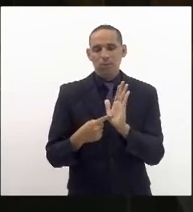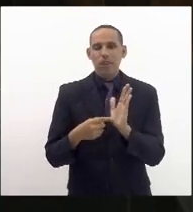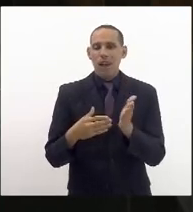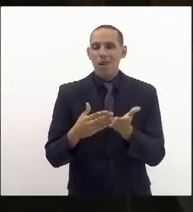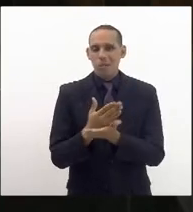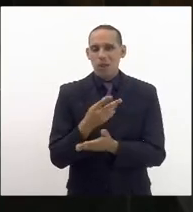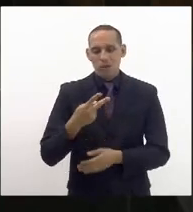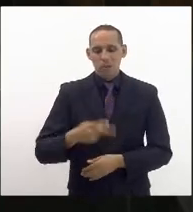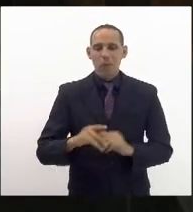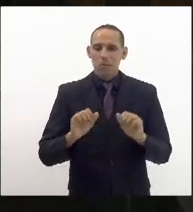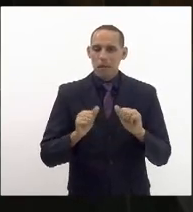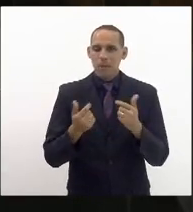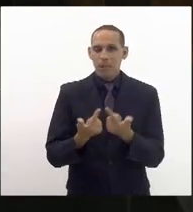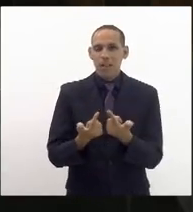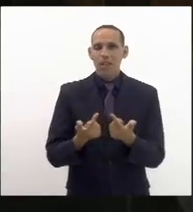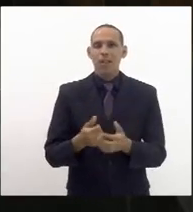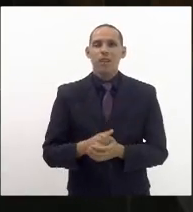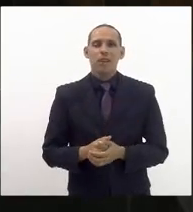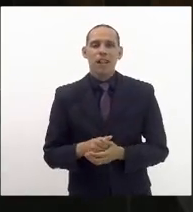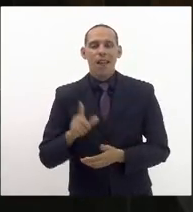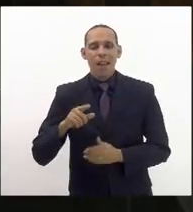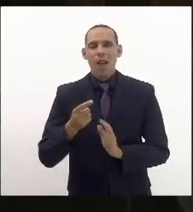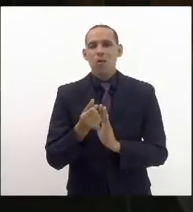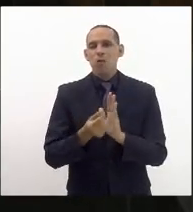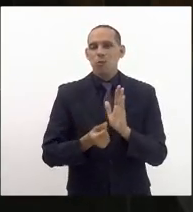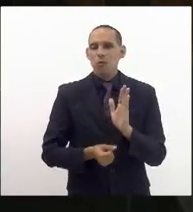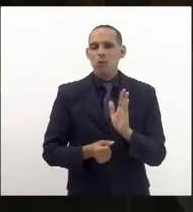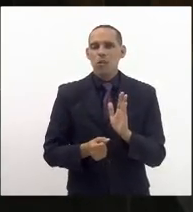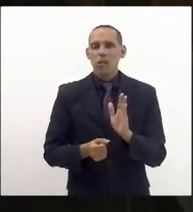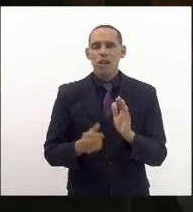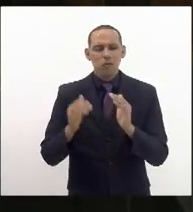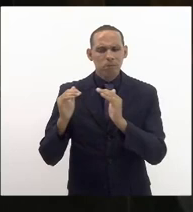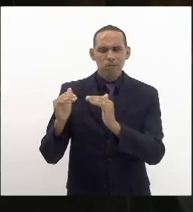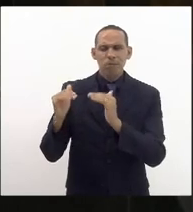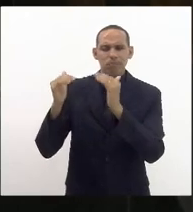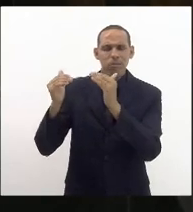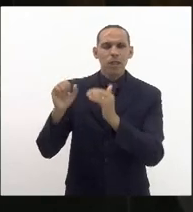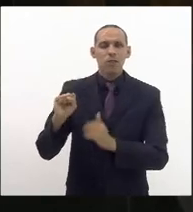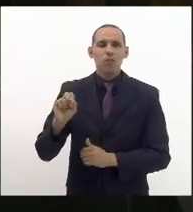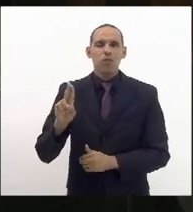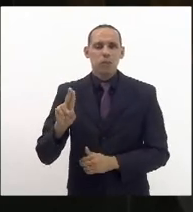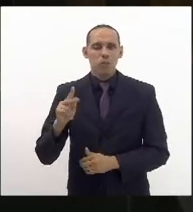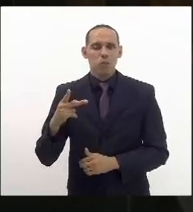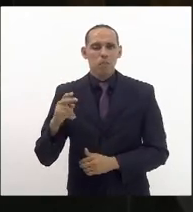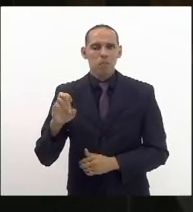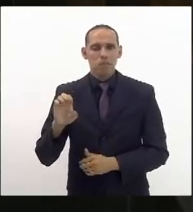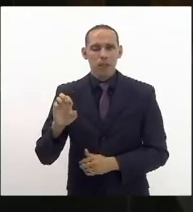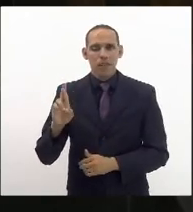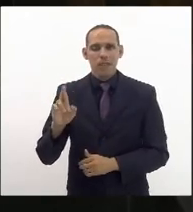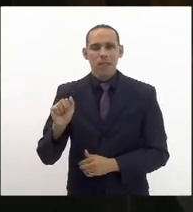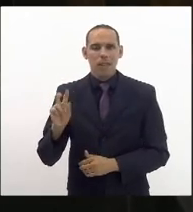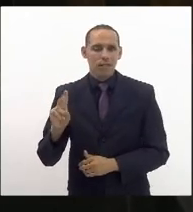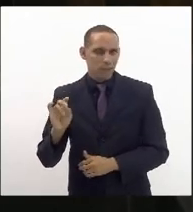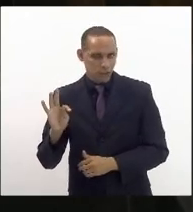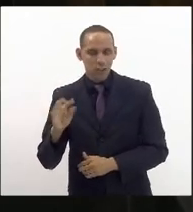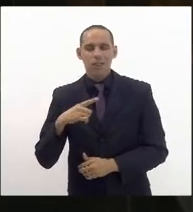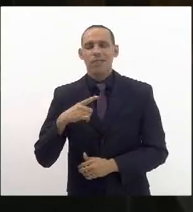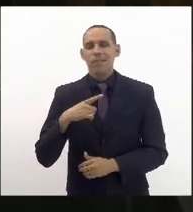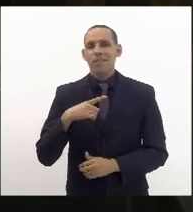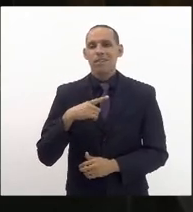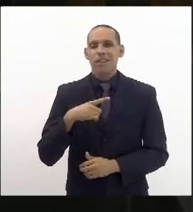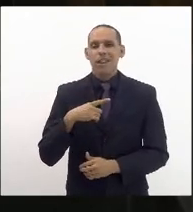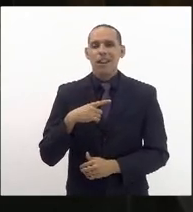aprovado por essa casa, que será um orçamento superavitário, pela primeira vez depois de muito tempo.